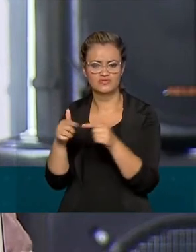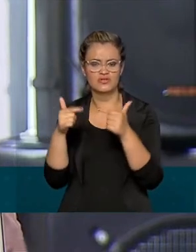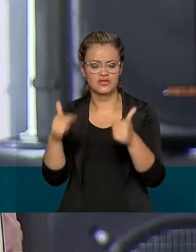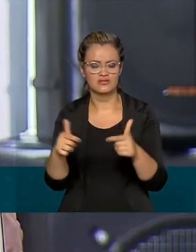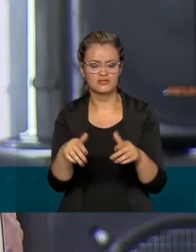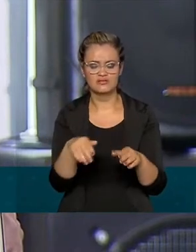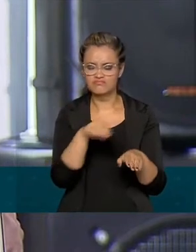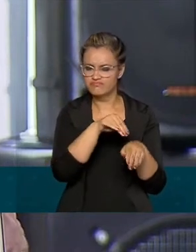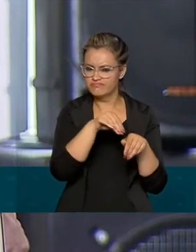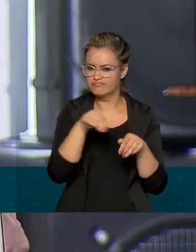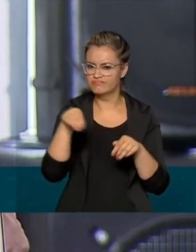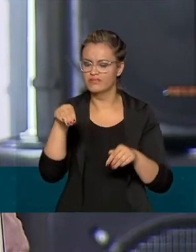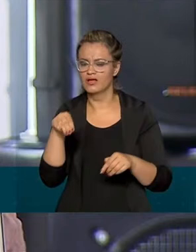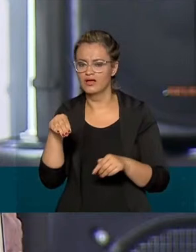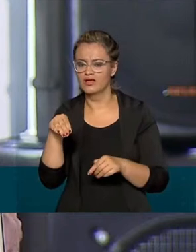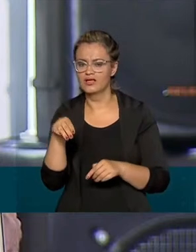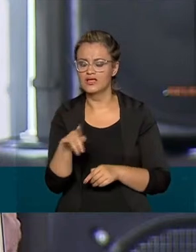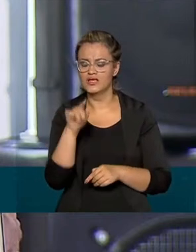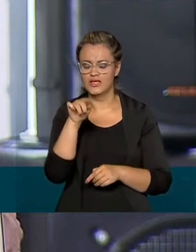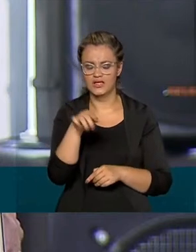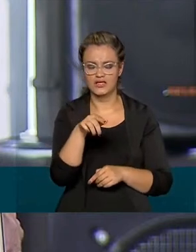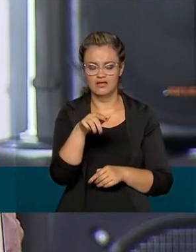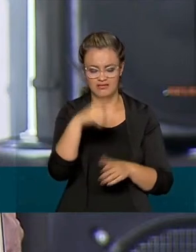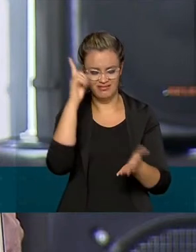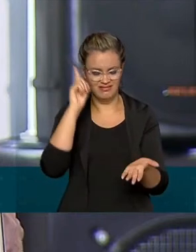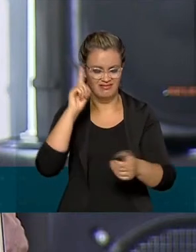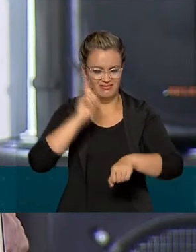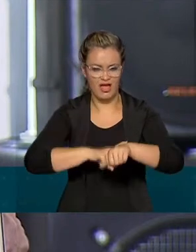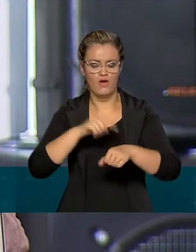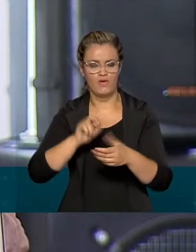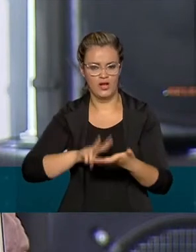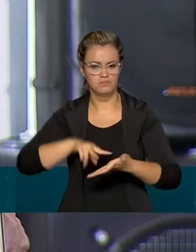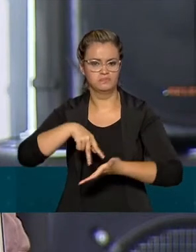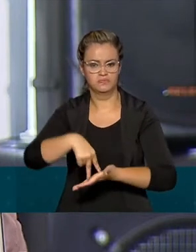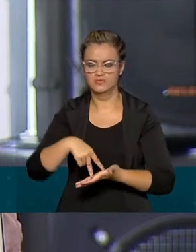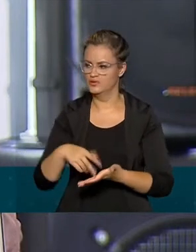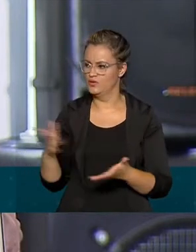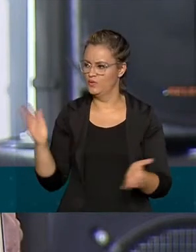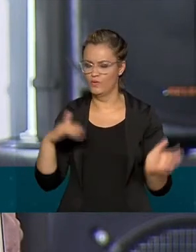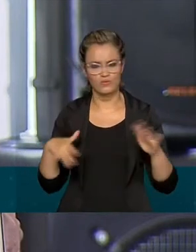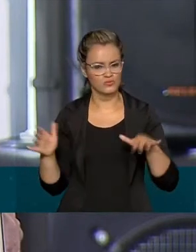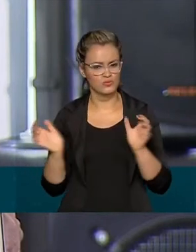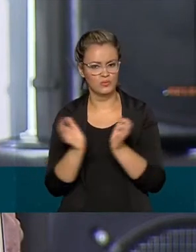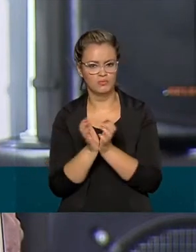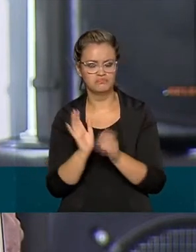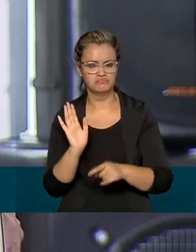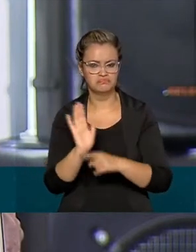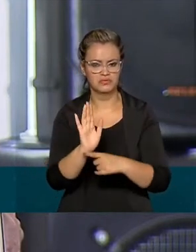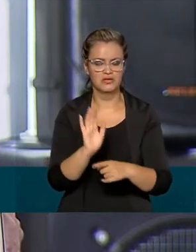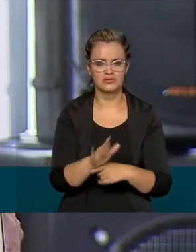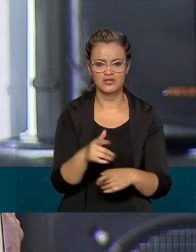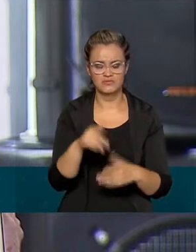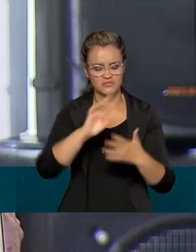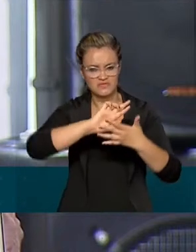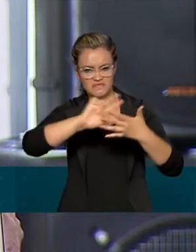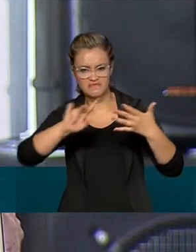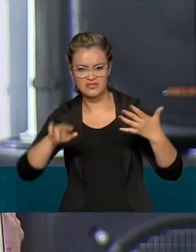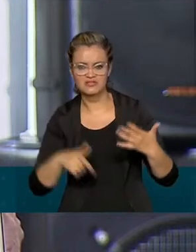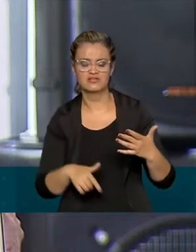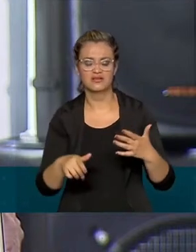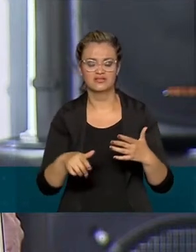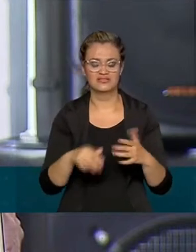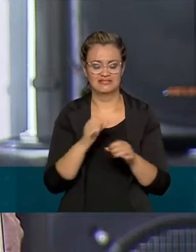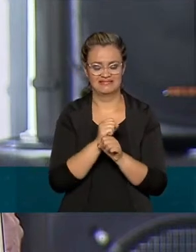operacionais delineados e o estado de prontidão atingido por nossa tropa a despeito de todas as adversidades de um